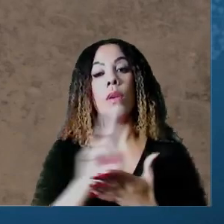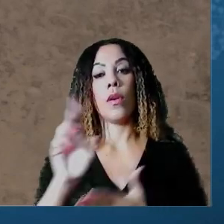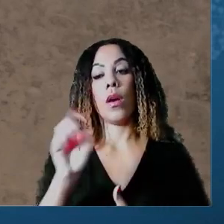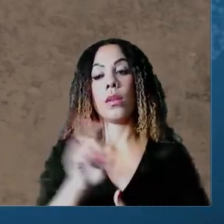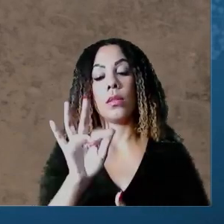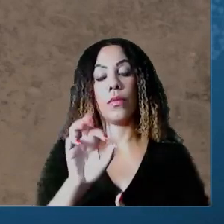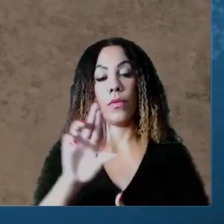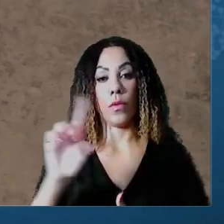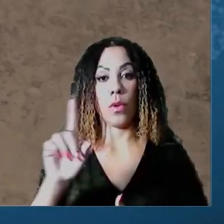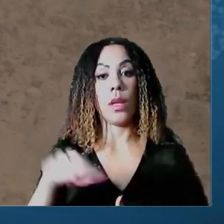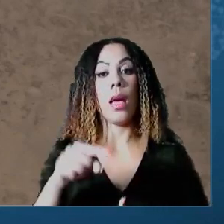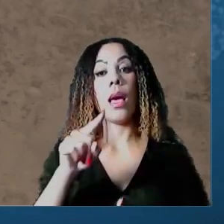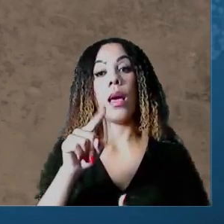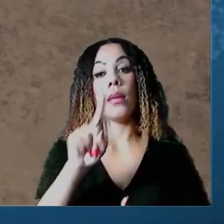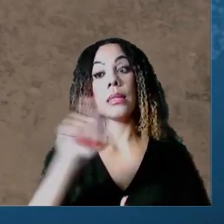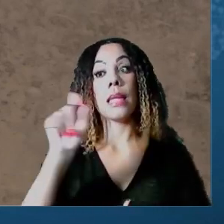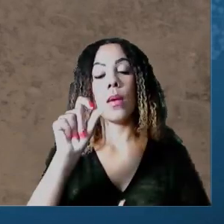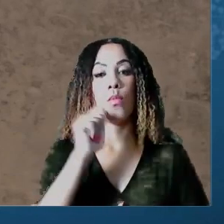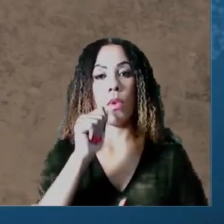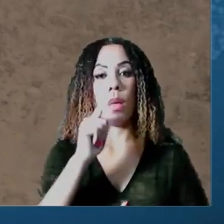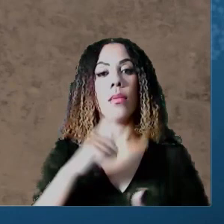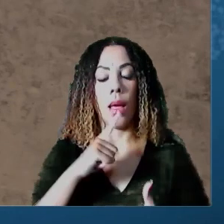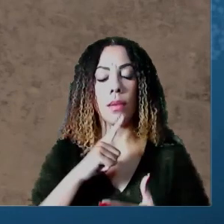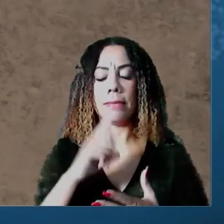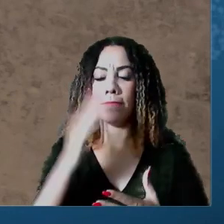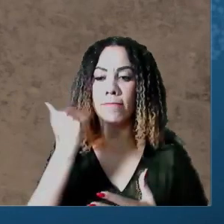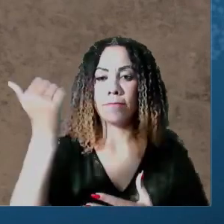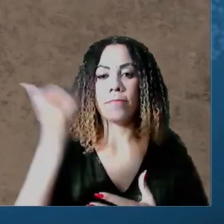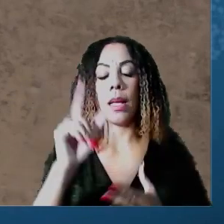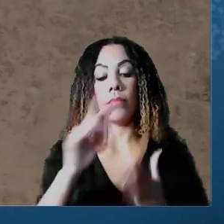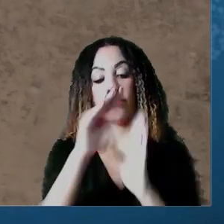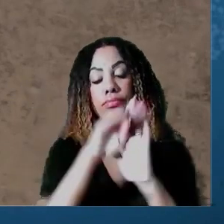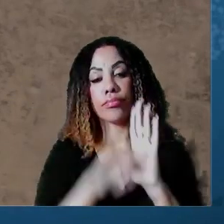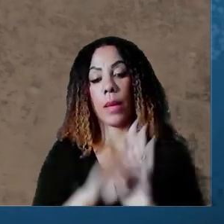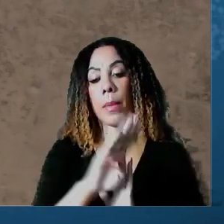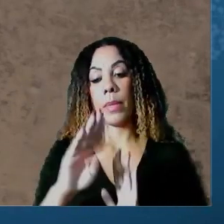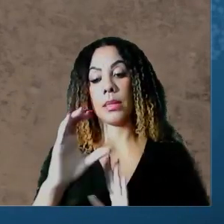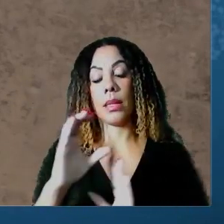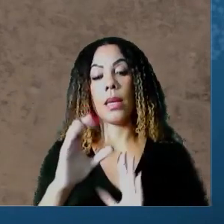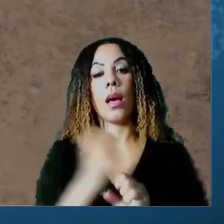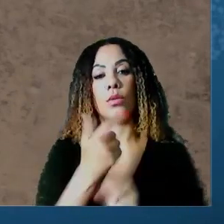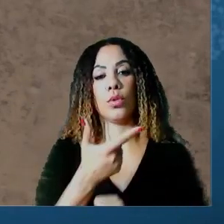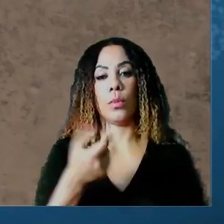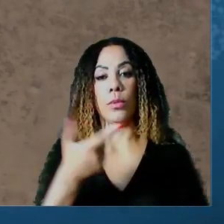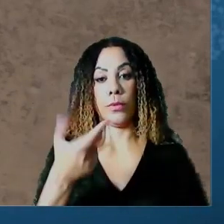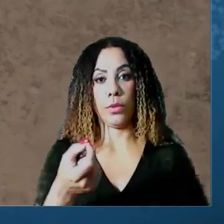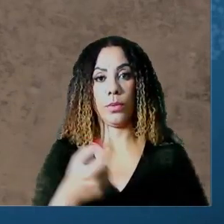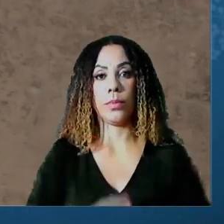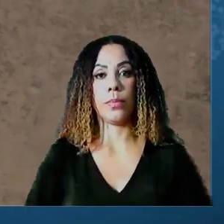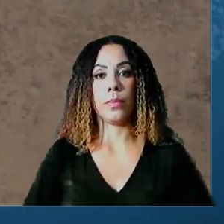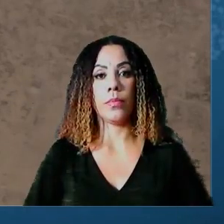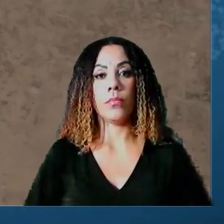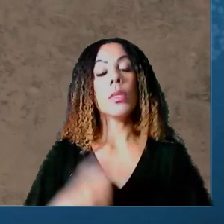das 100 mulheres influentes na lista da BBC de 2020. Como